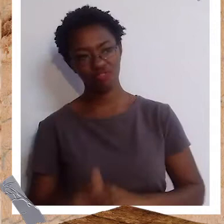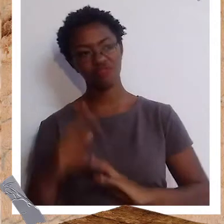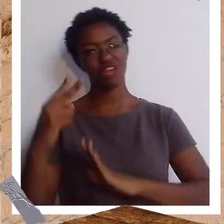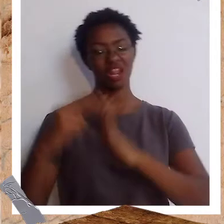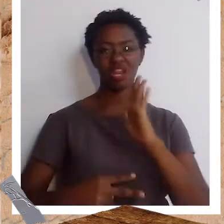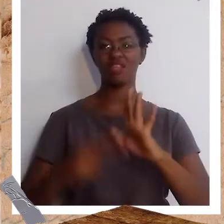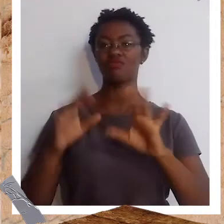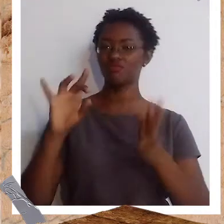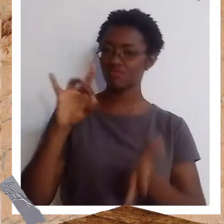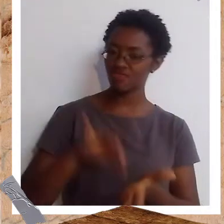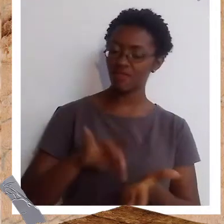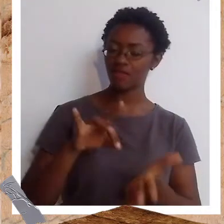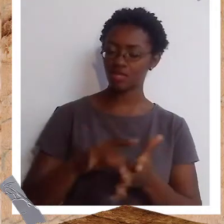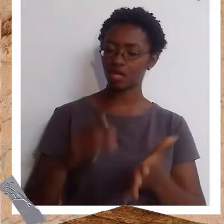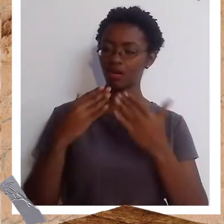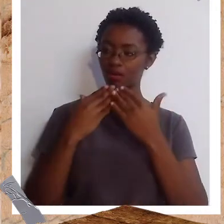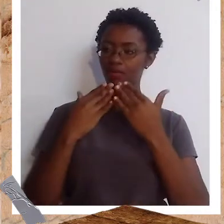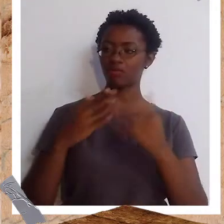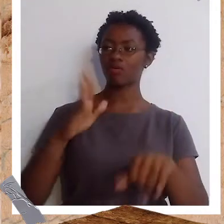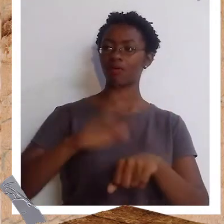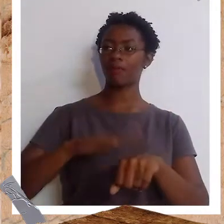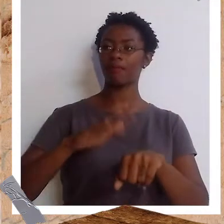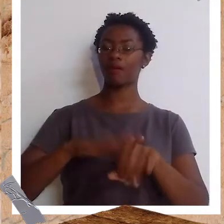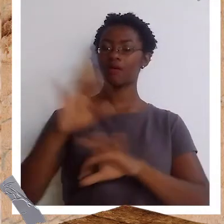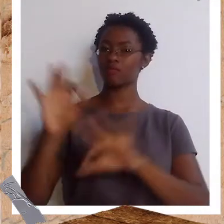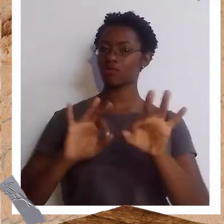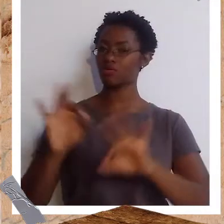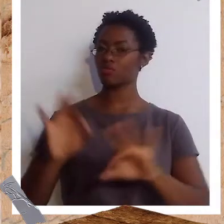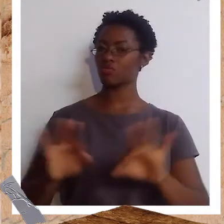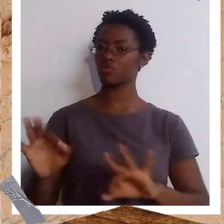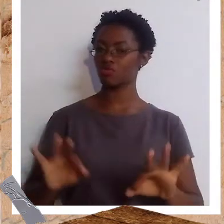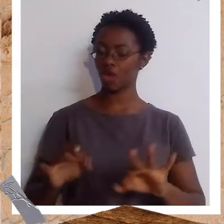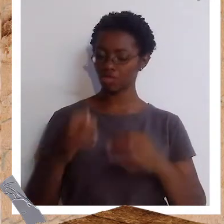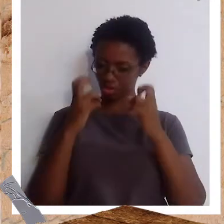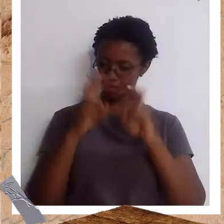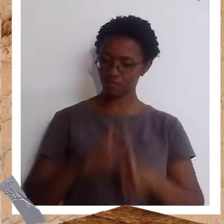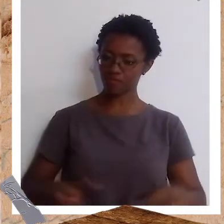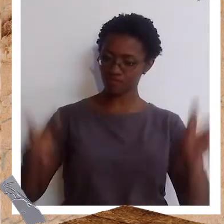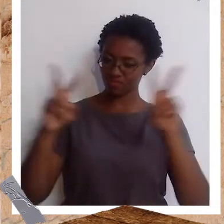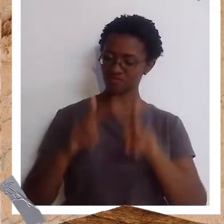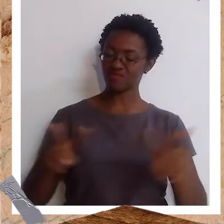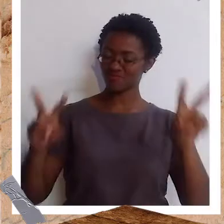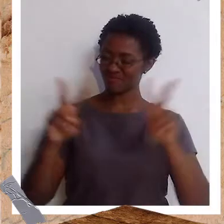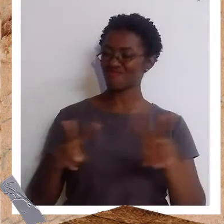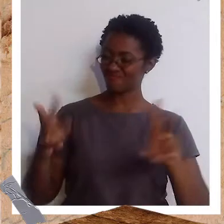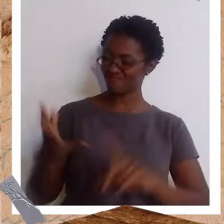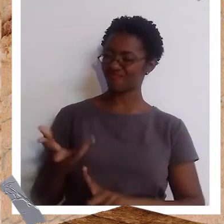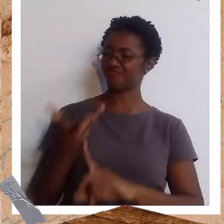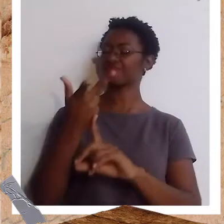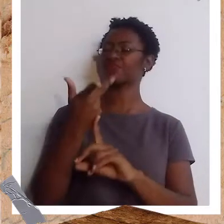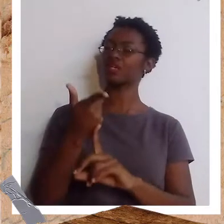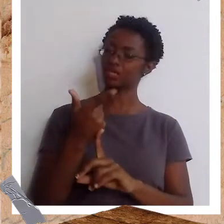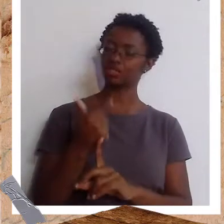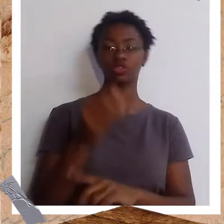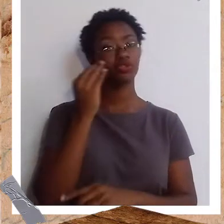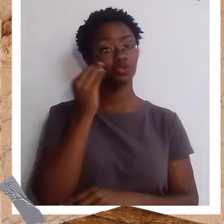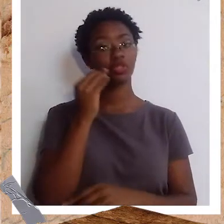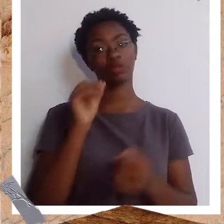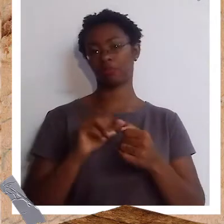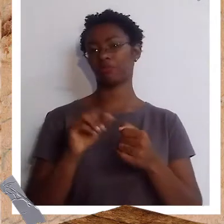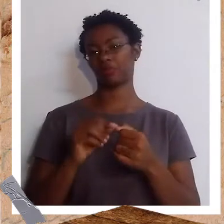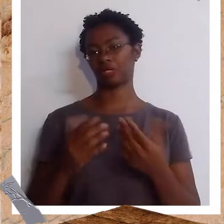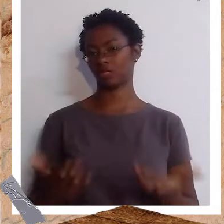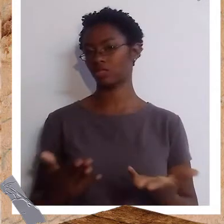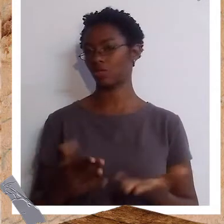lida, que fosse apresentada a partir do próprio projeto literário estético, e é isso que estamos tentando fazer,